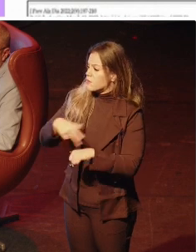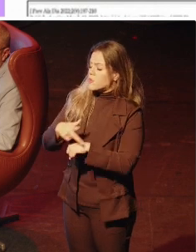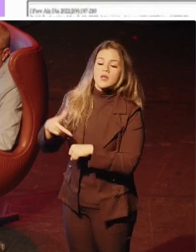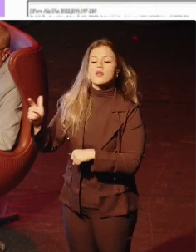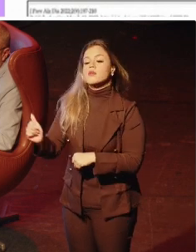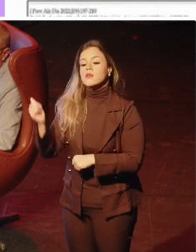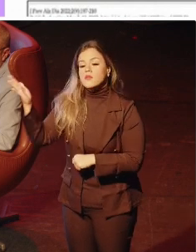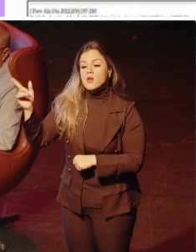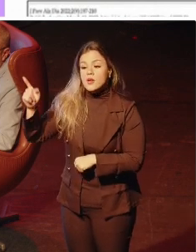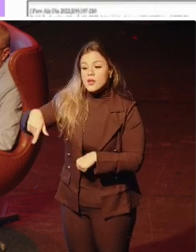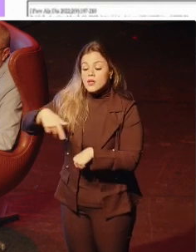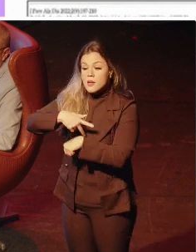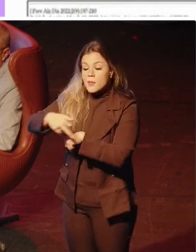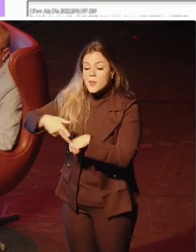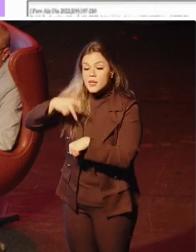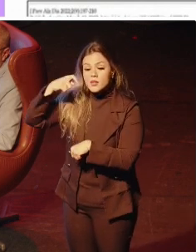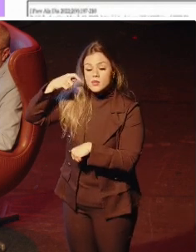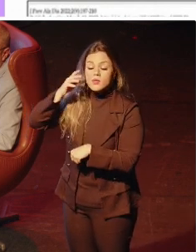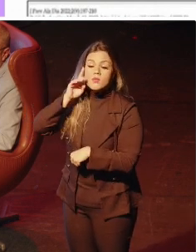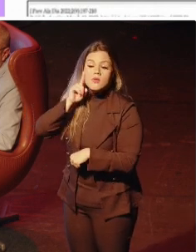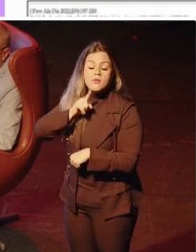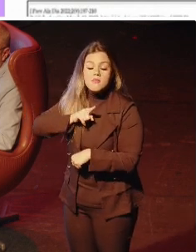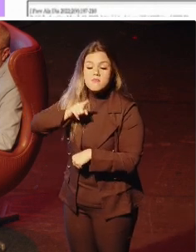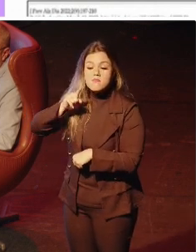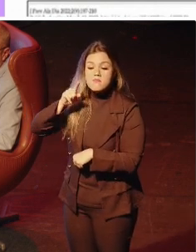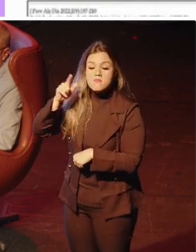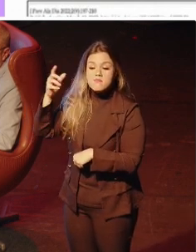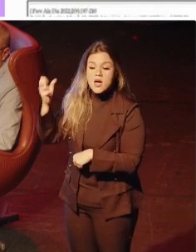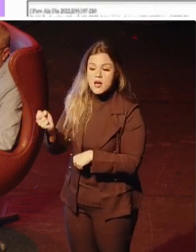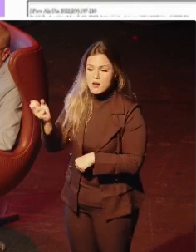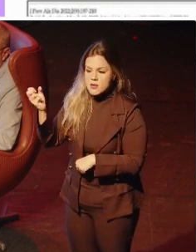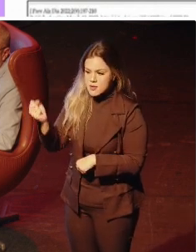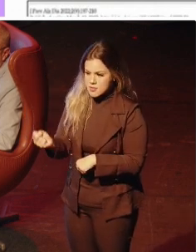brancas, tá? A gente tem